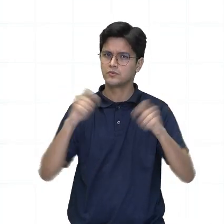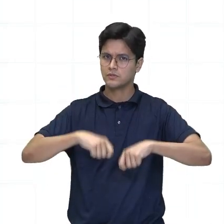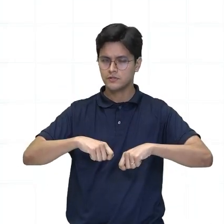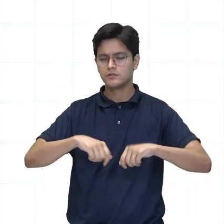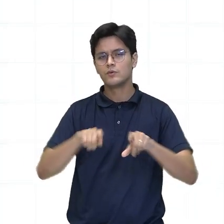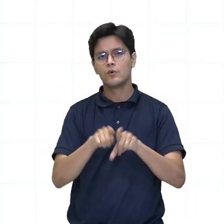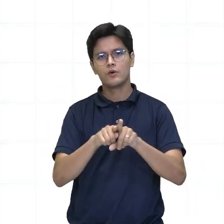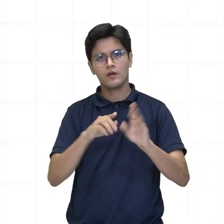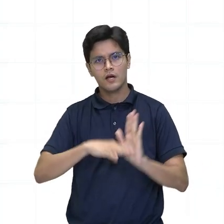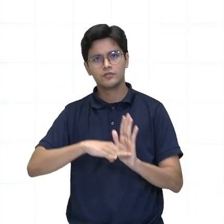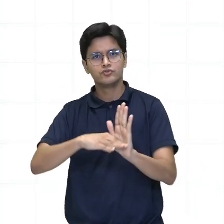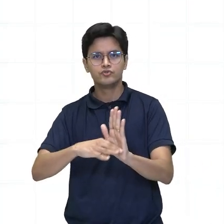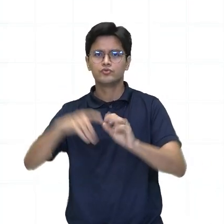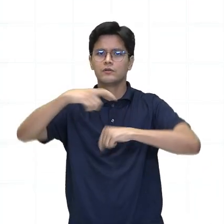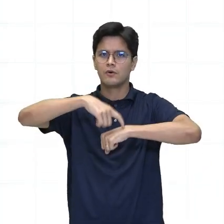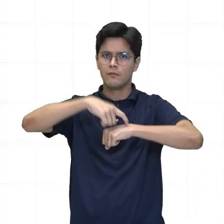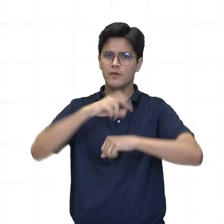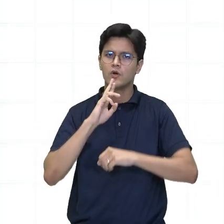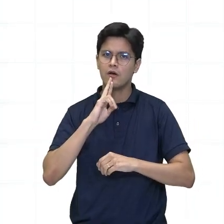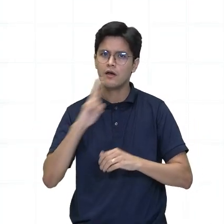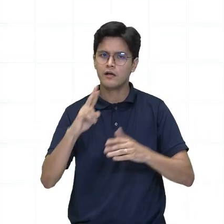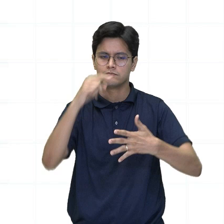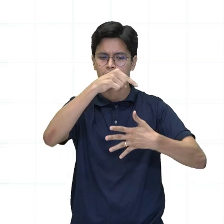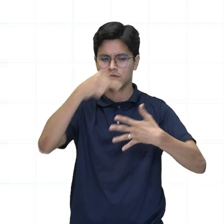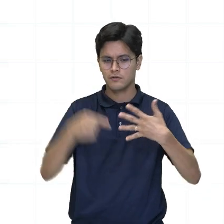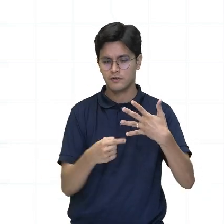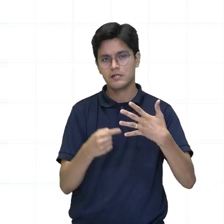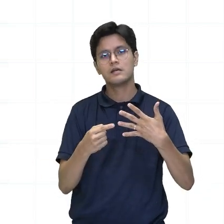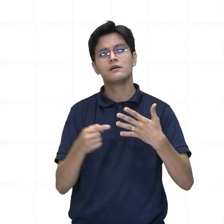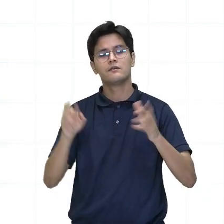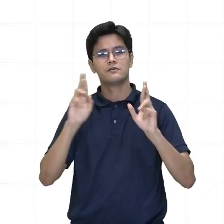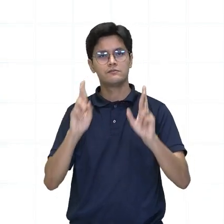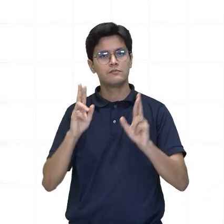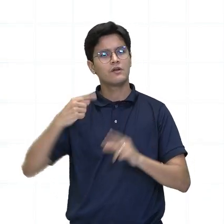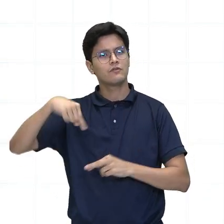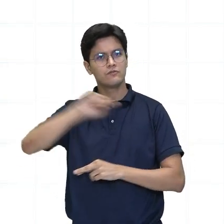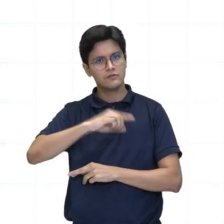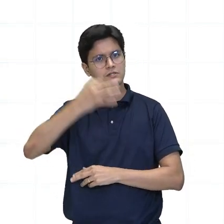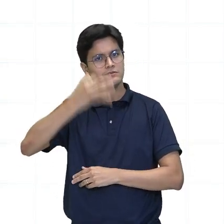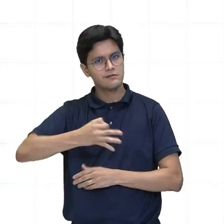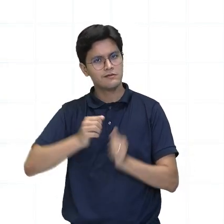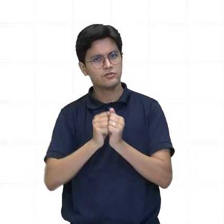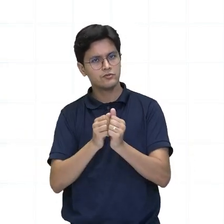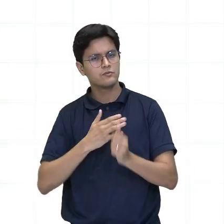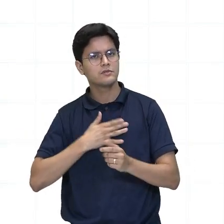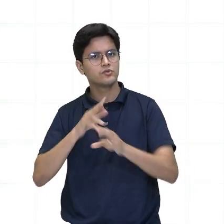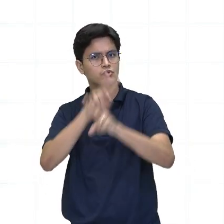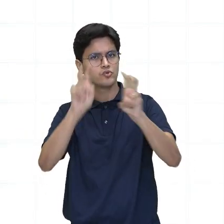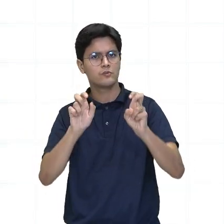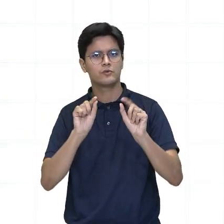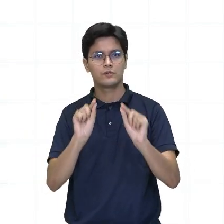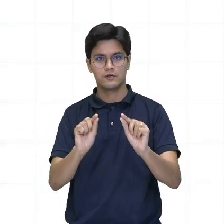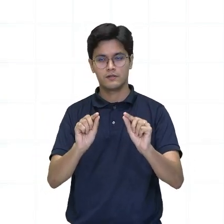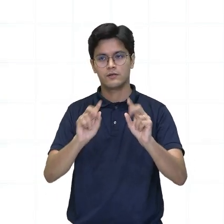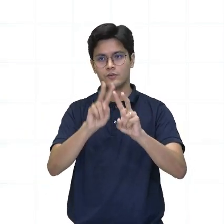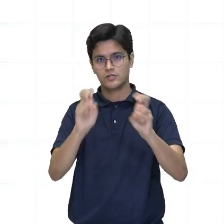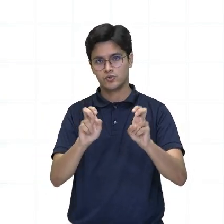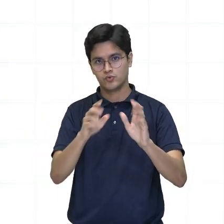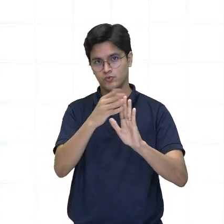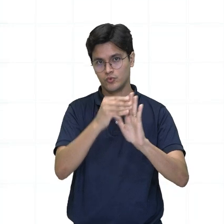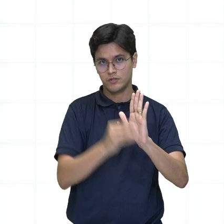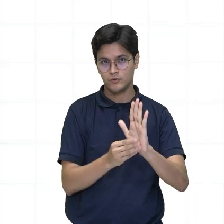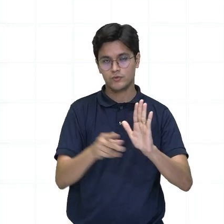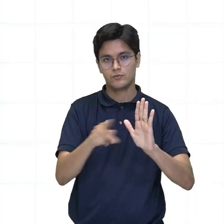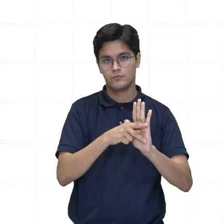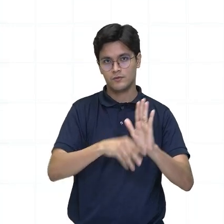de responder, tá bom? Então, espero que vocês tenham acertado aí comigo sobre o assunto do texto